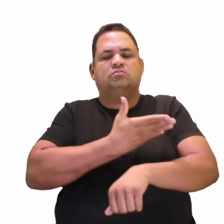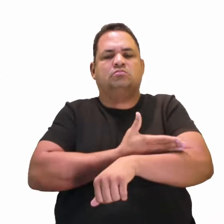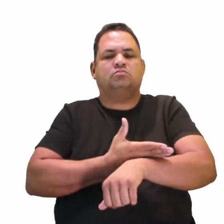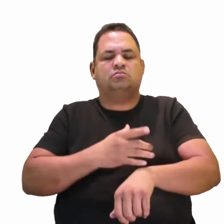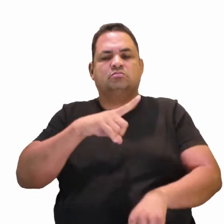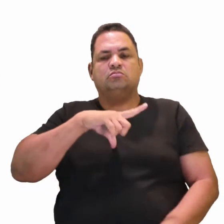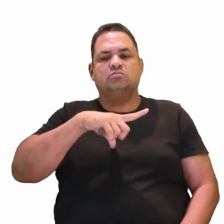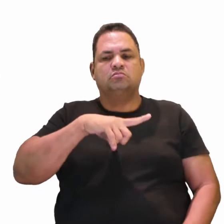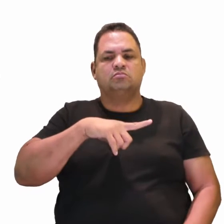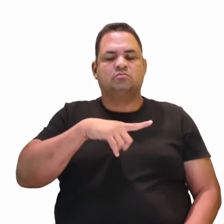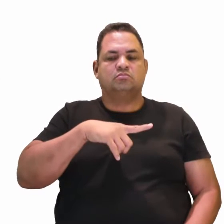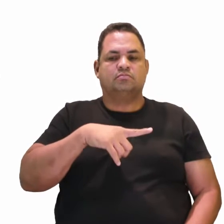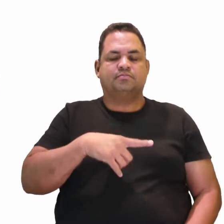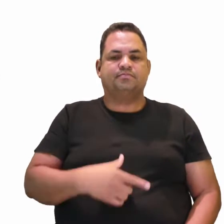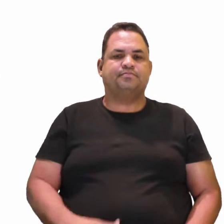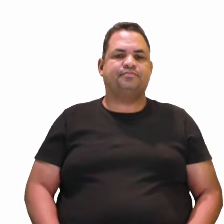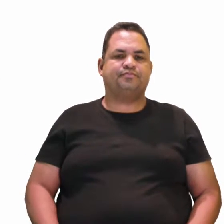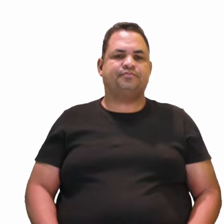para